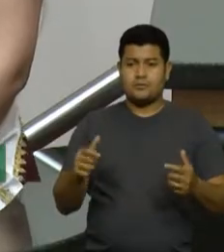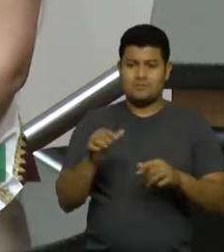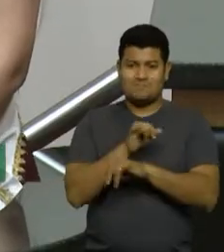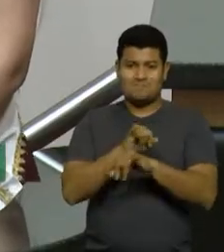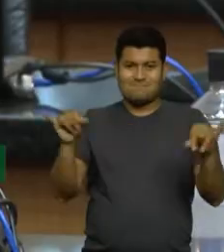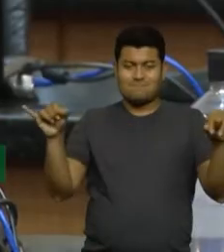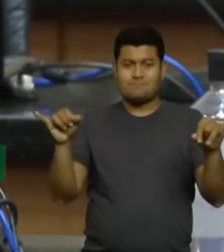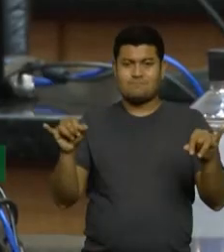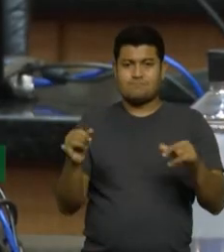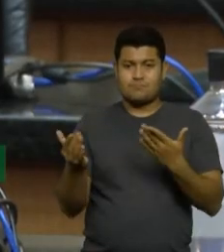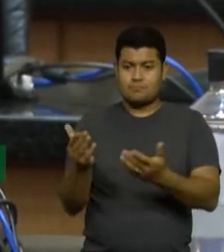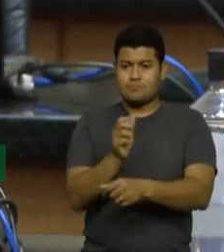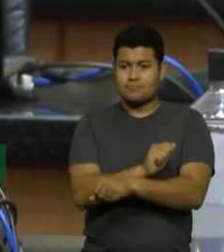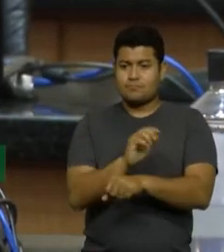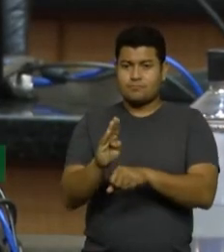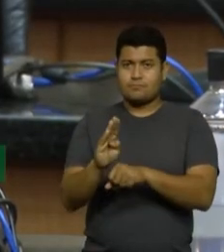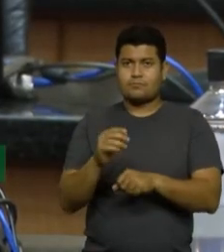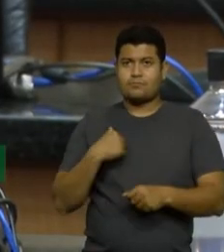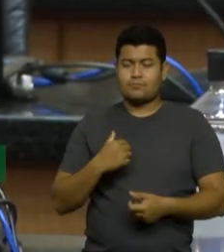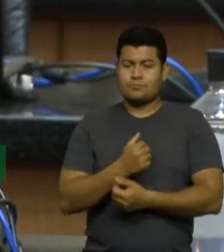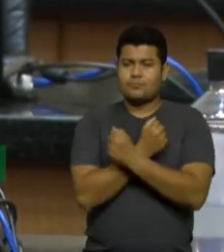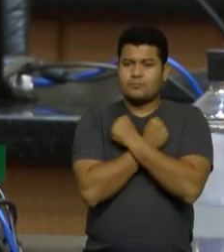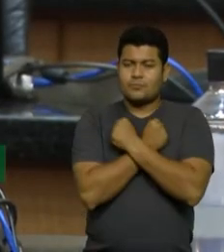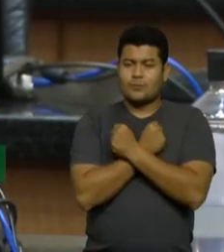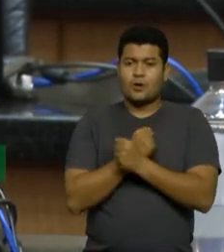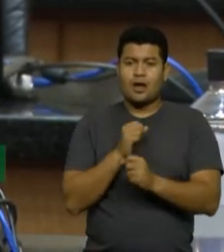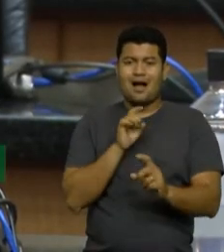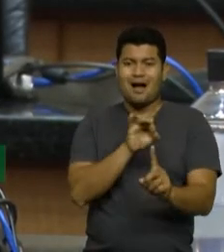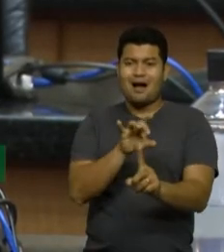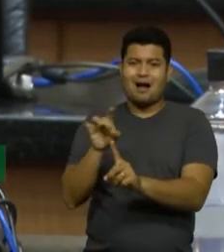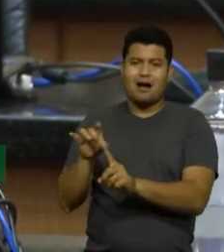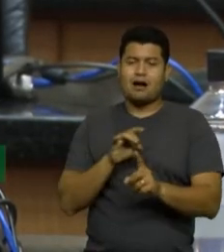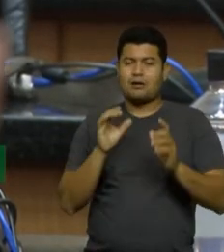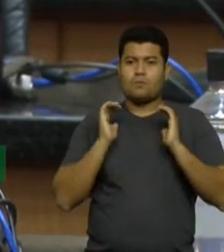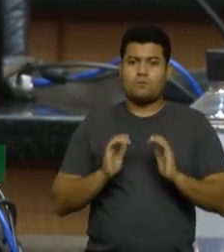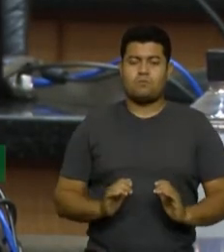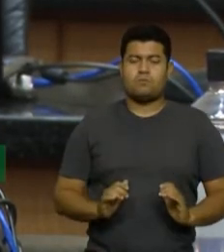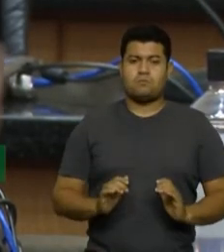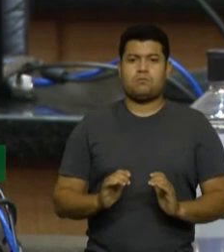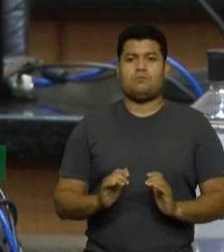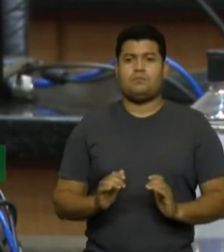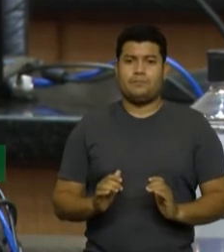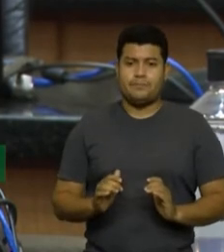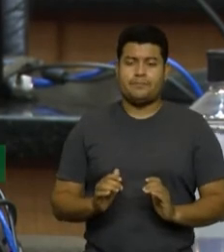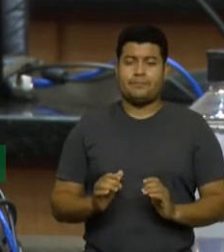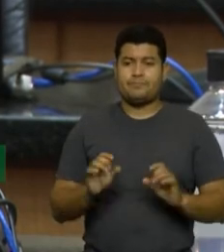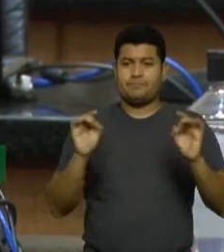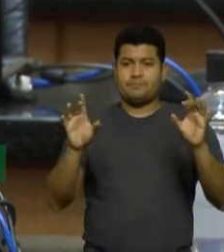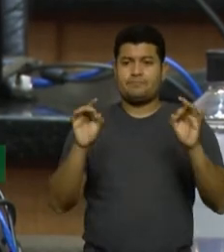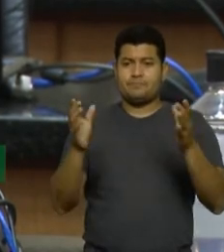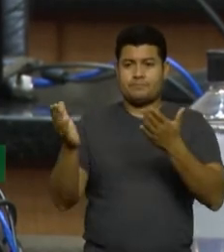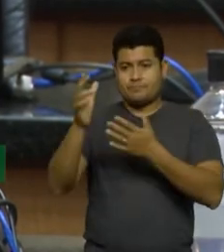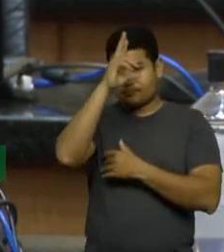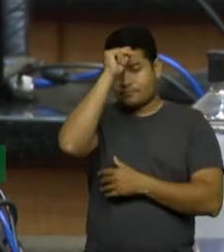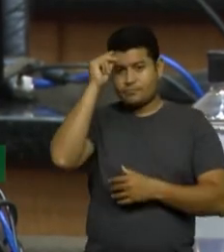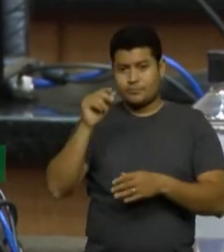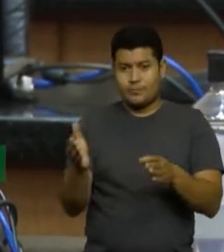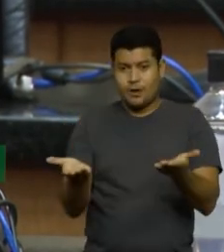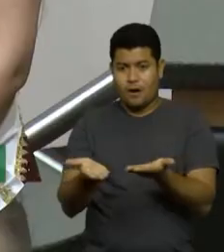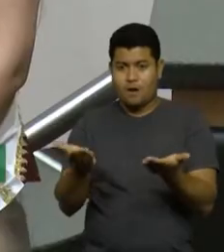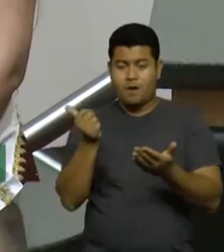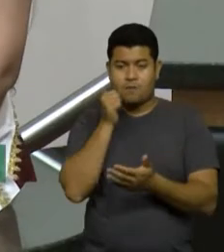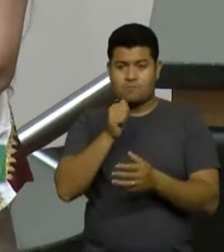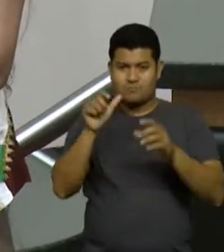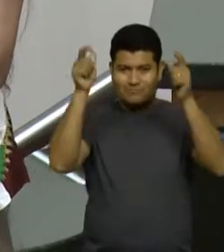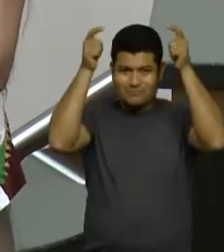Abidão Batista tanto merece. Meu grande abraço a todos os cidadãos de Abidão Batista, especialmente o prefeito e a soberana que estão aqui nesse momento.